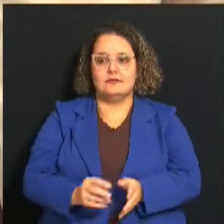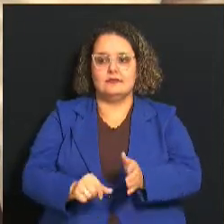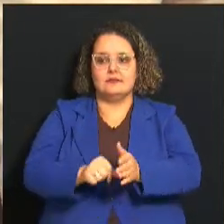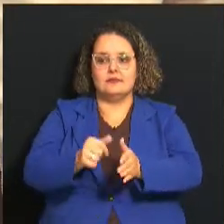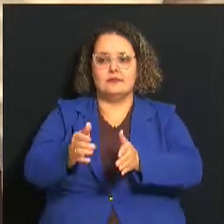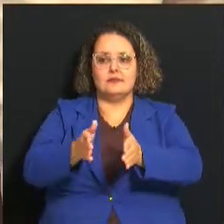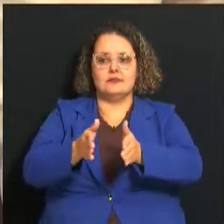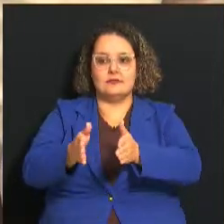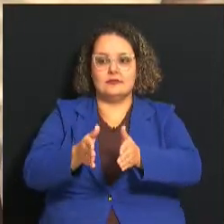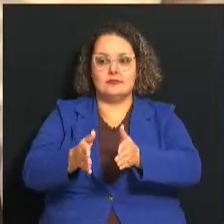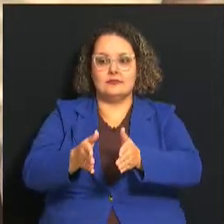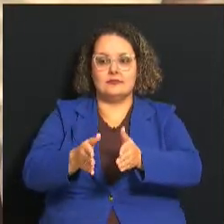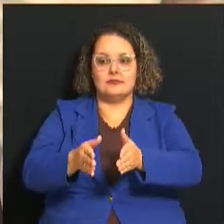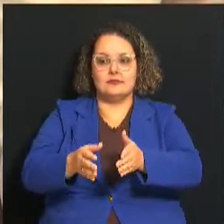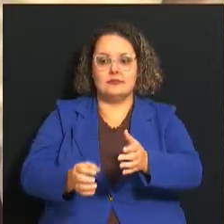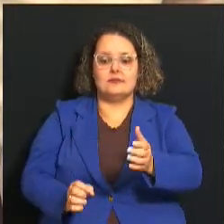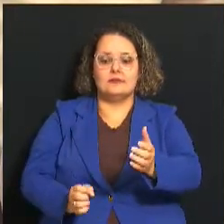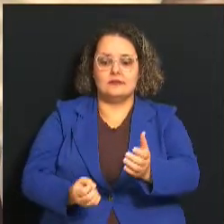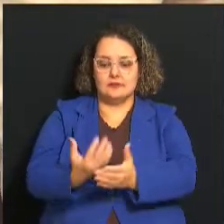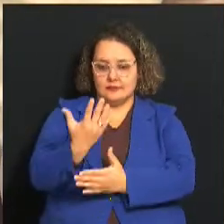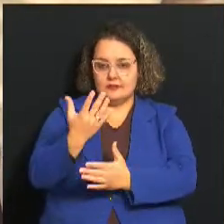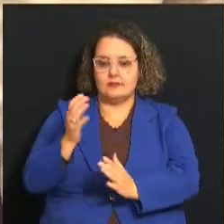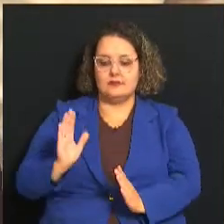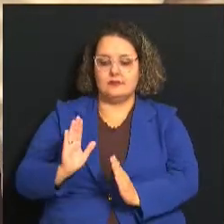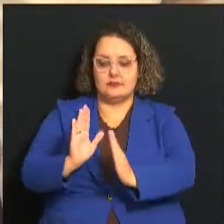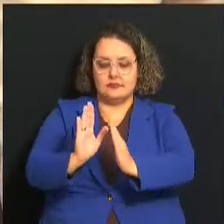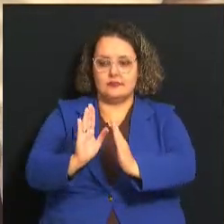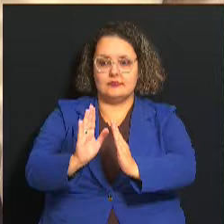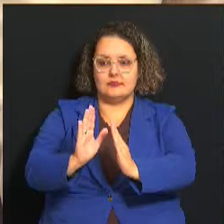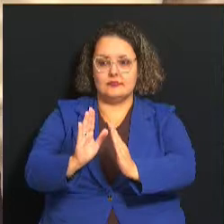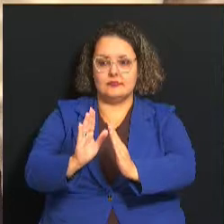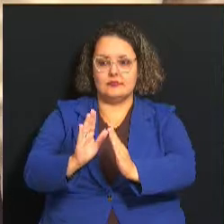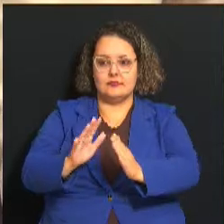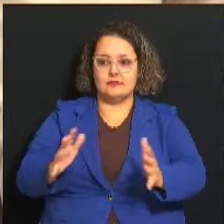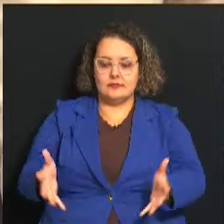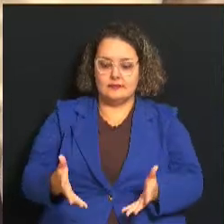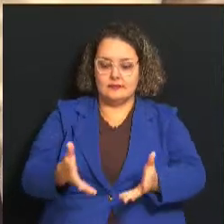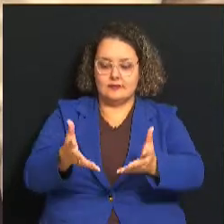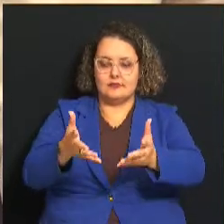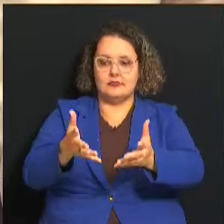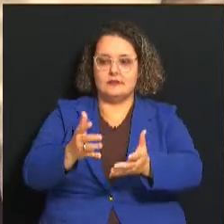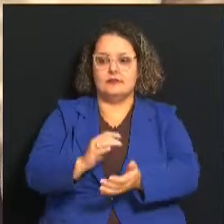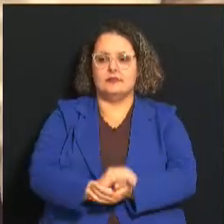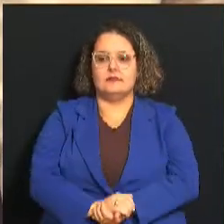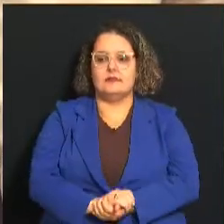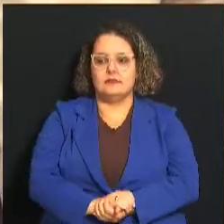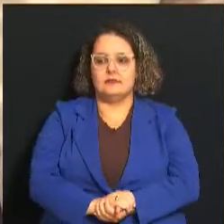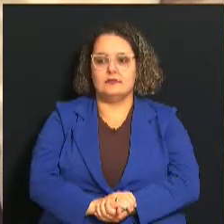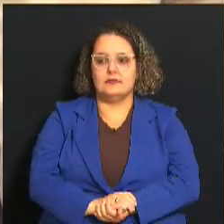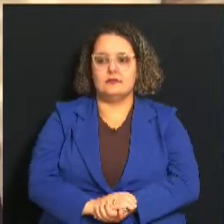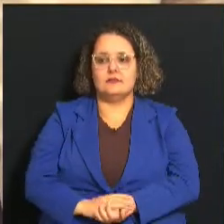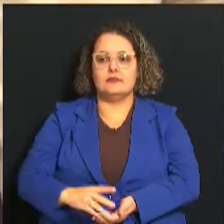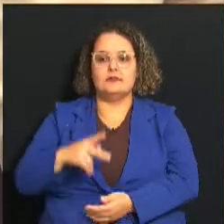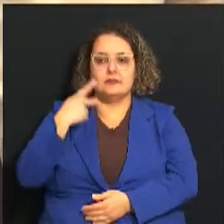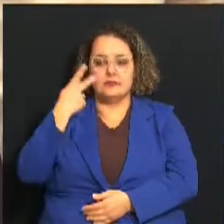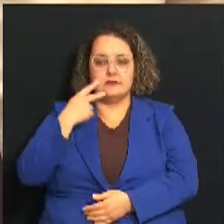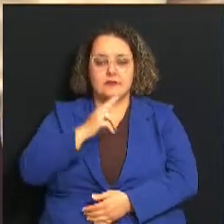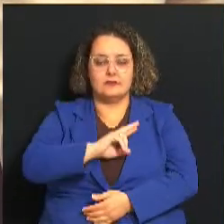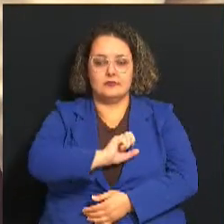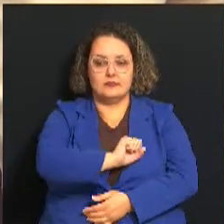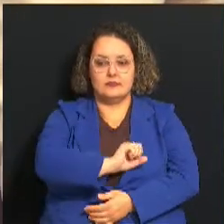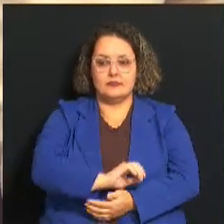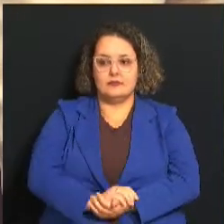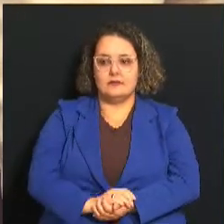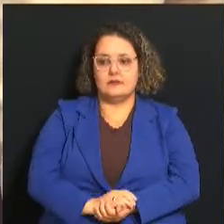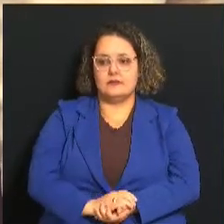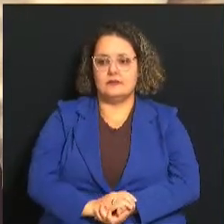da formação dessa frente aqui que foi impulsionada pelo vereador Rossini.